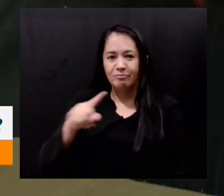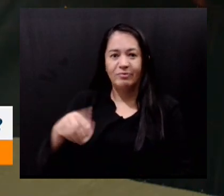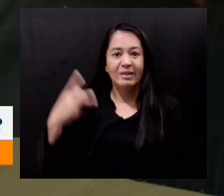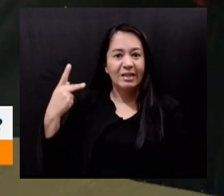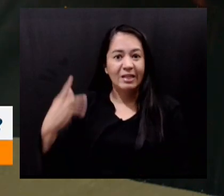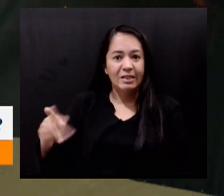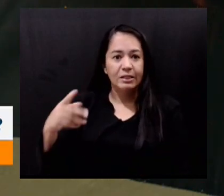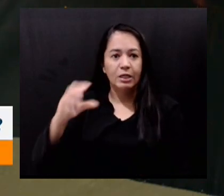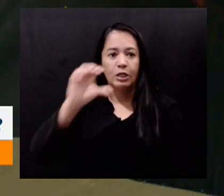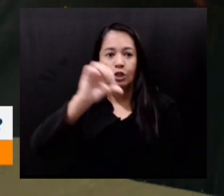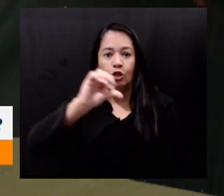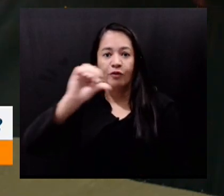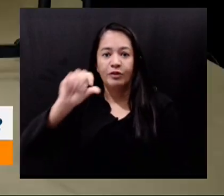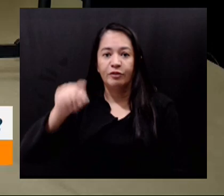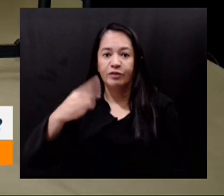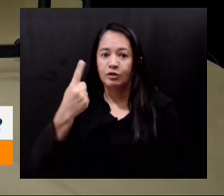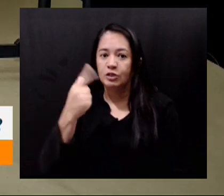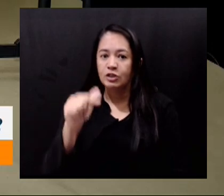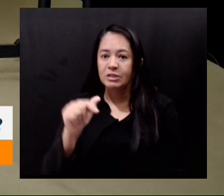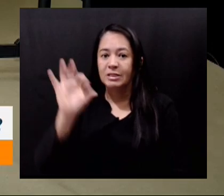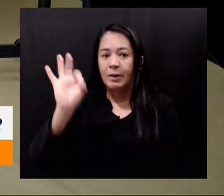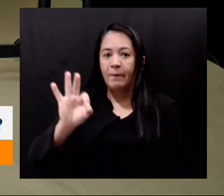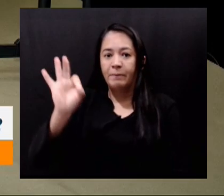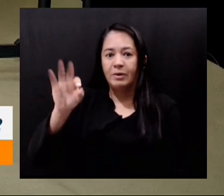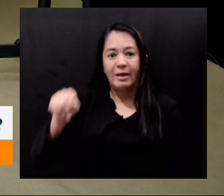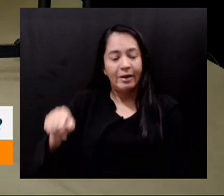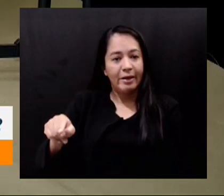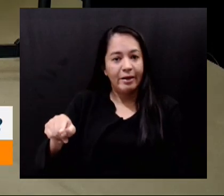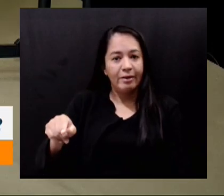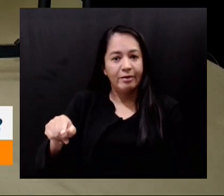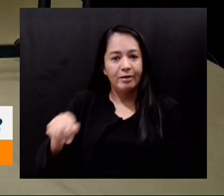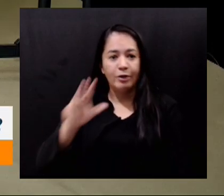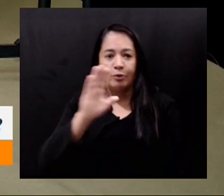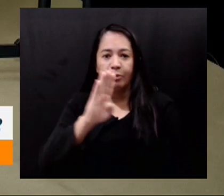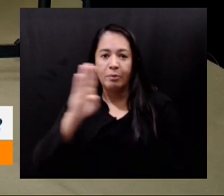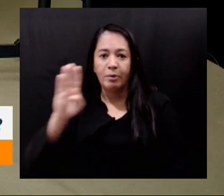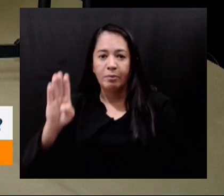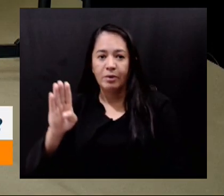99,17%, isso quando ela estava confinada, e aí quando ela saiu para a rua, a gente